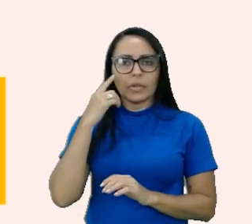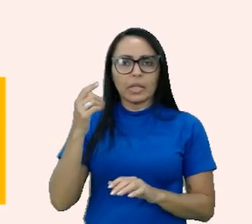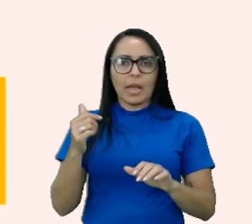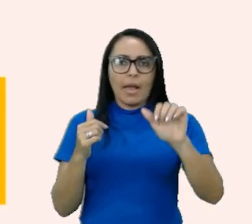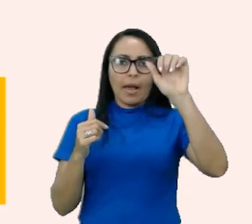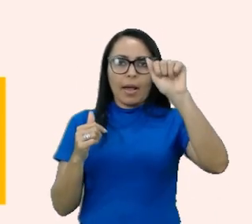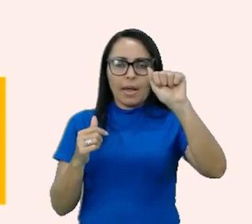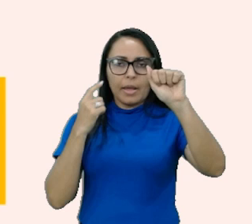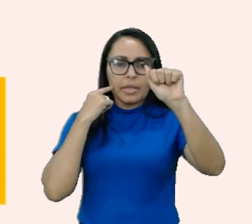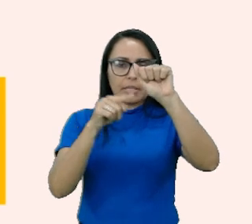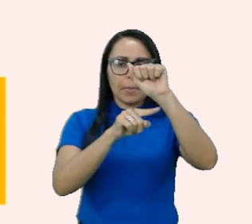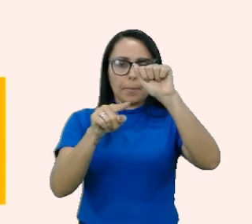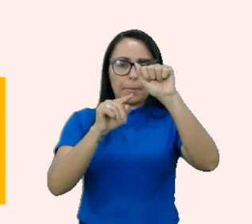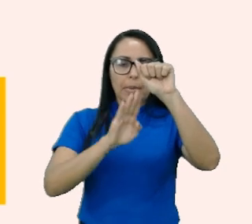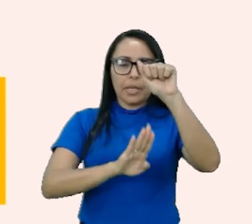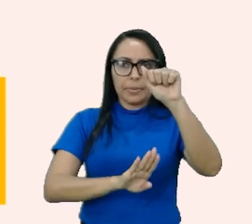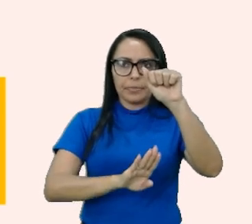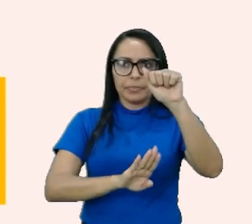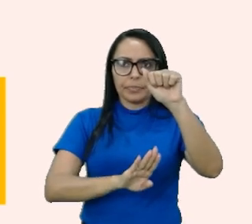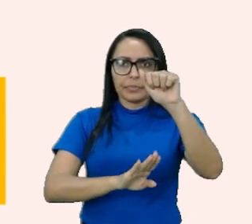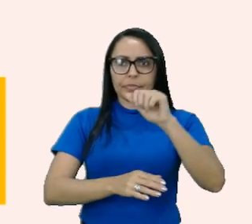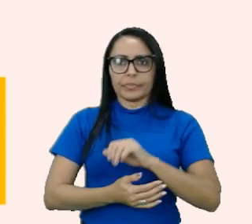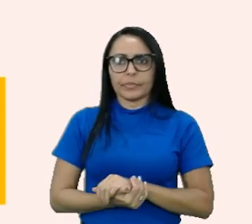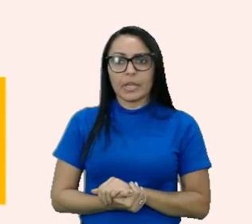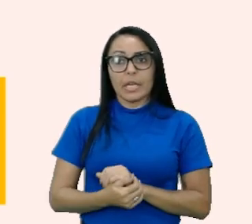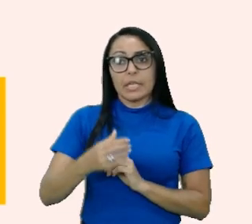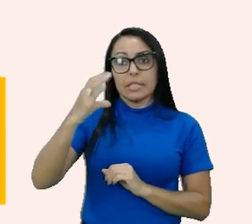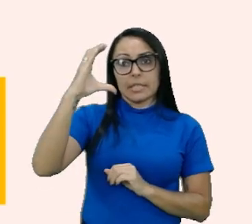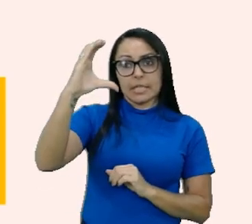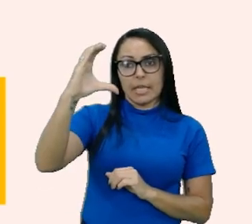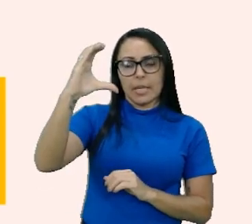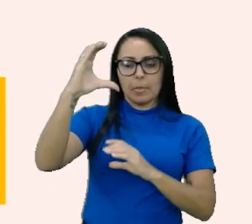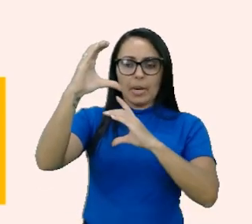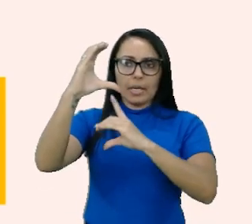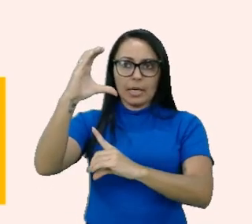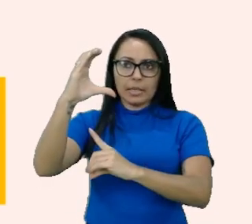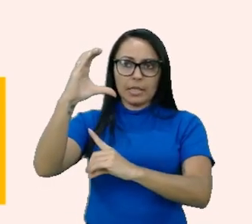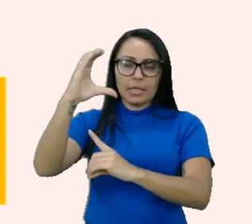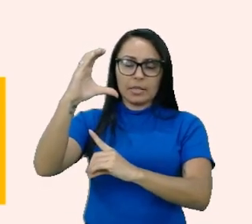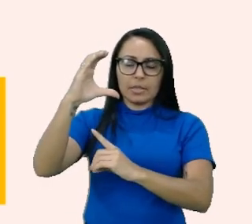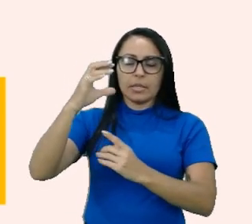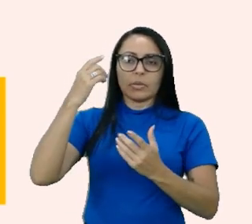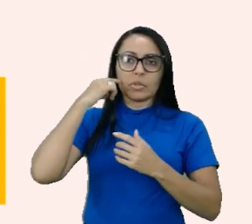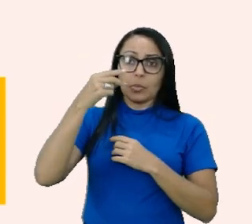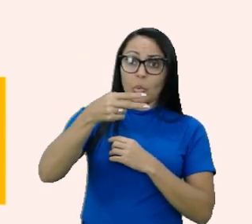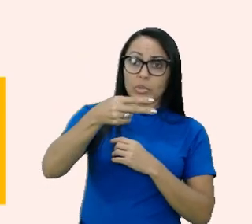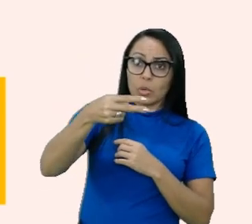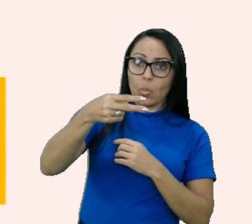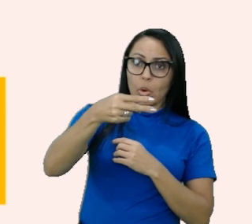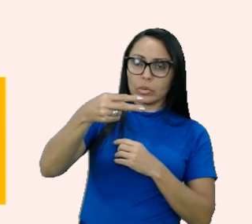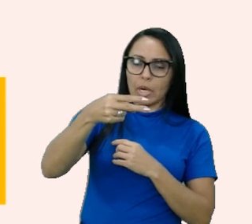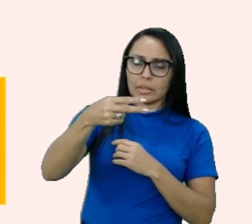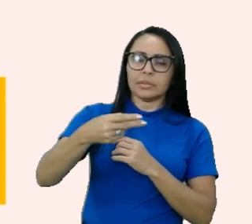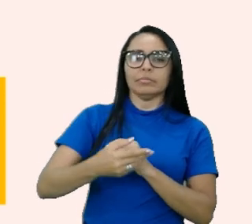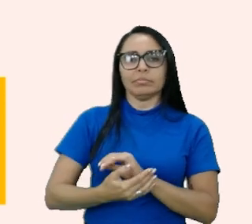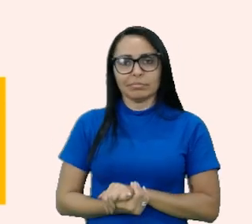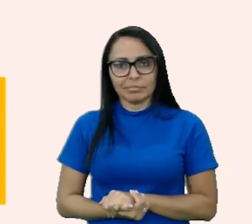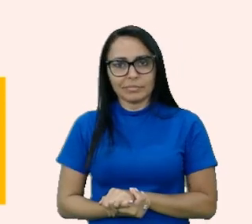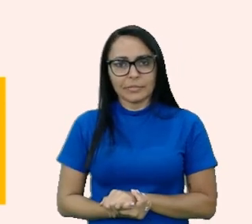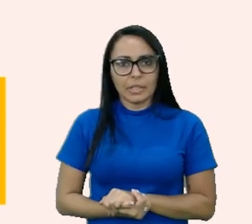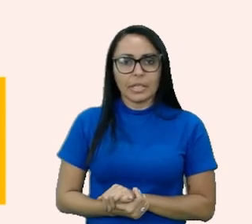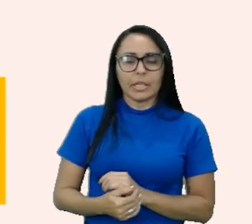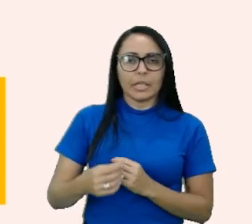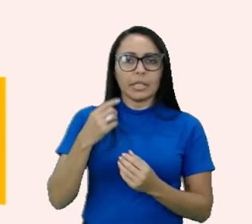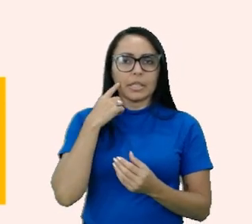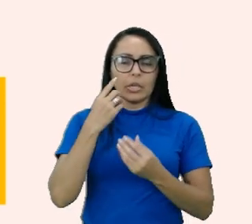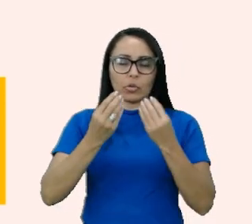para B, assim como C está para D. O símbolo de igualdade vai ser interpretado aqui como